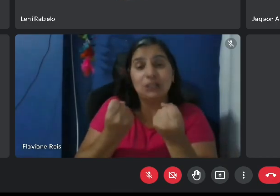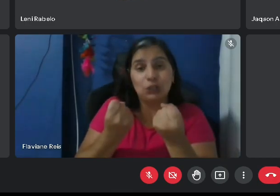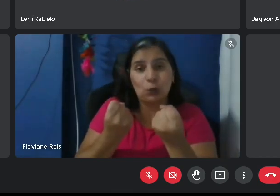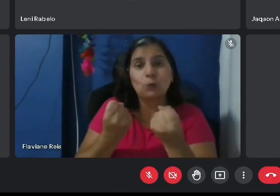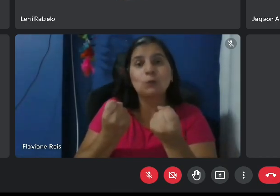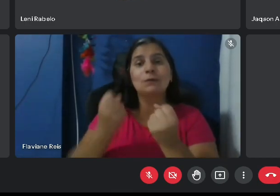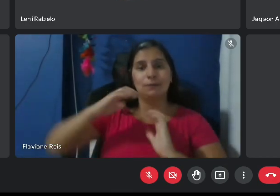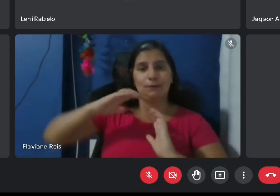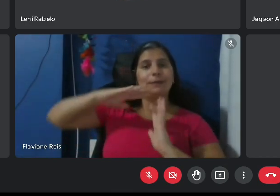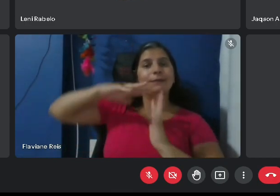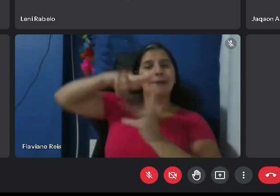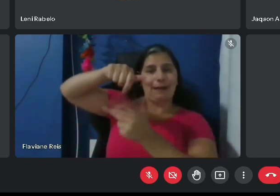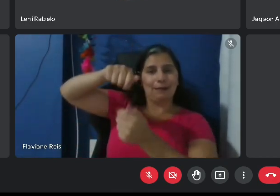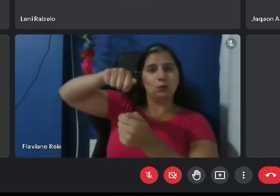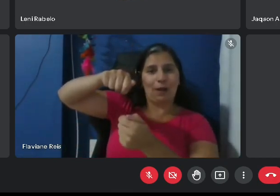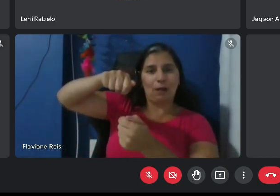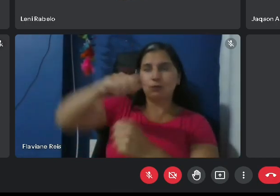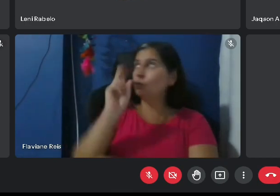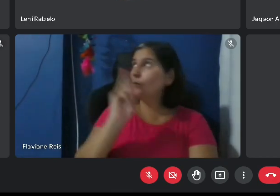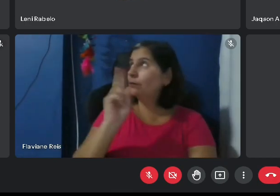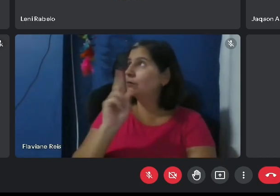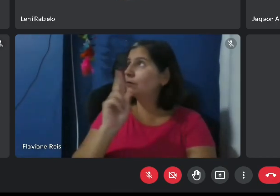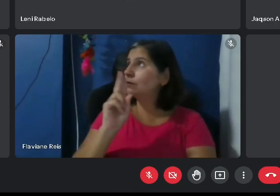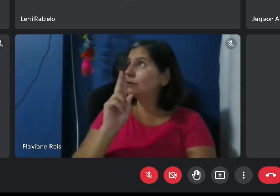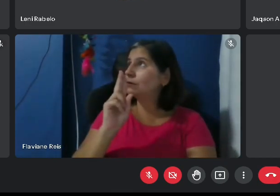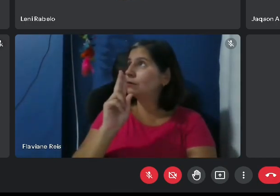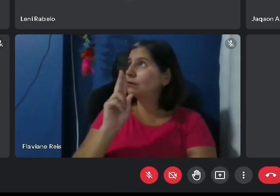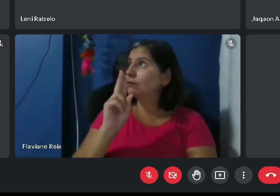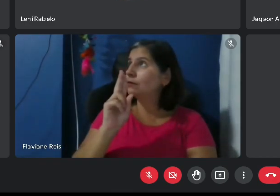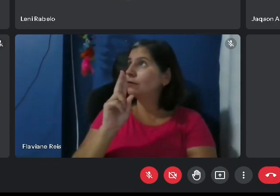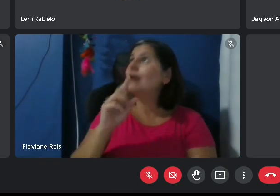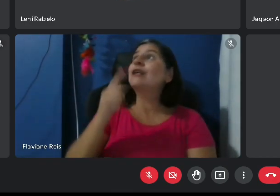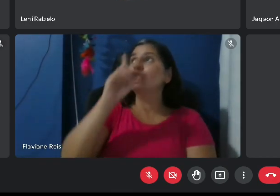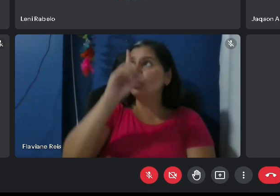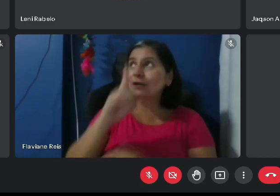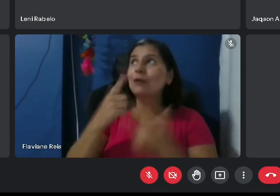sobre o direito linguístico mundial.